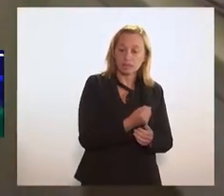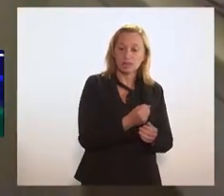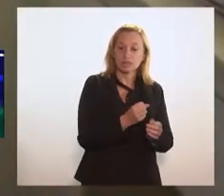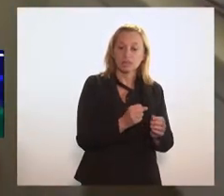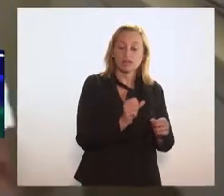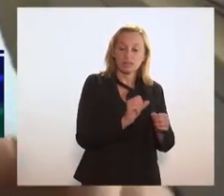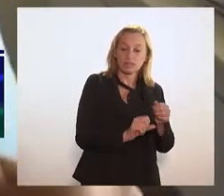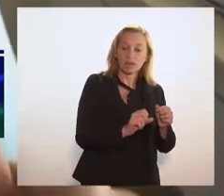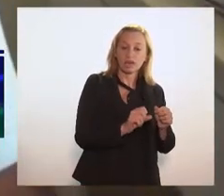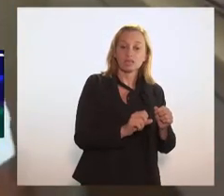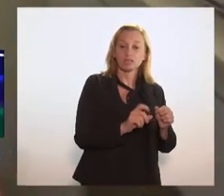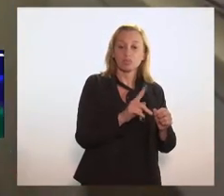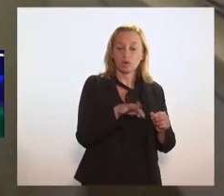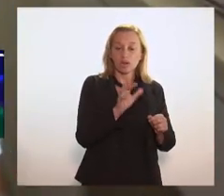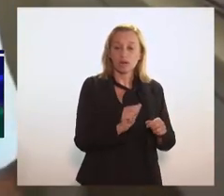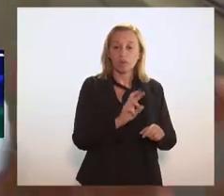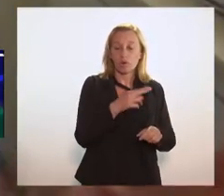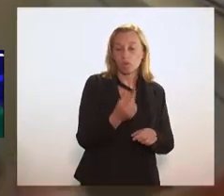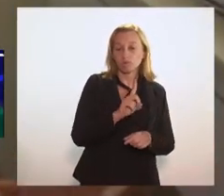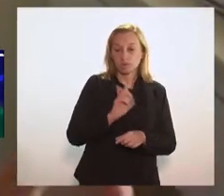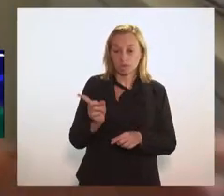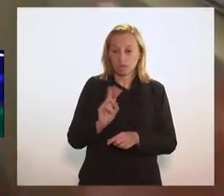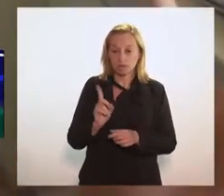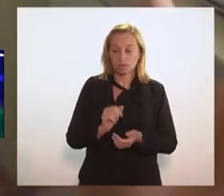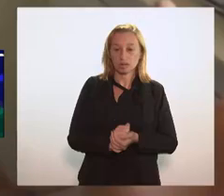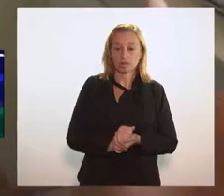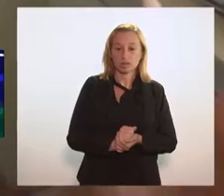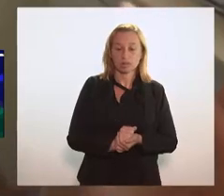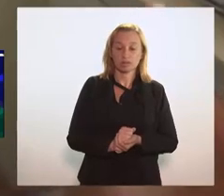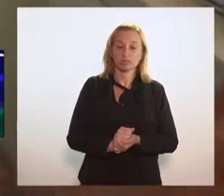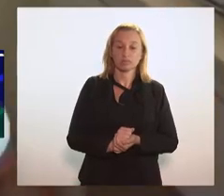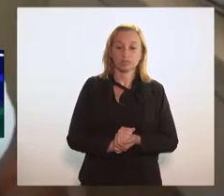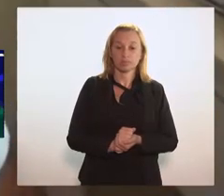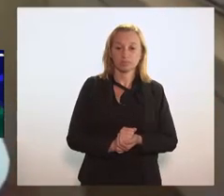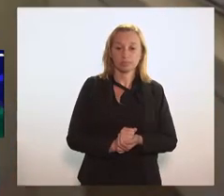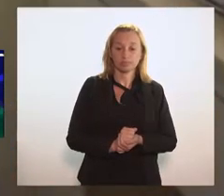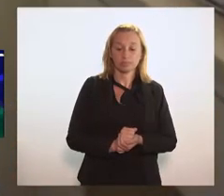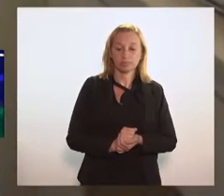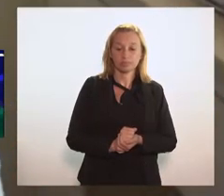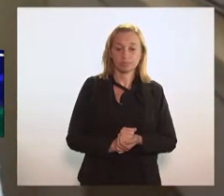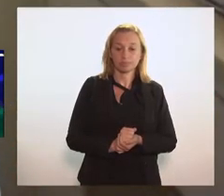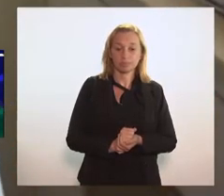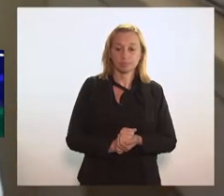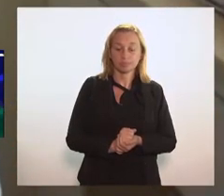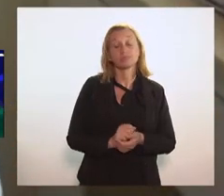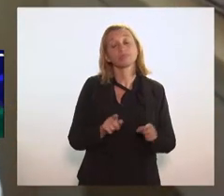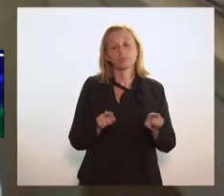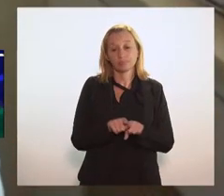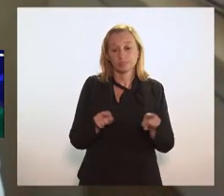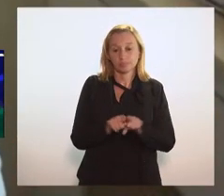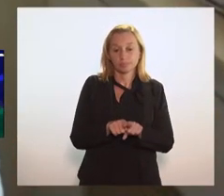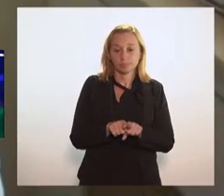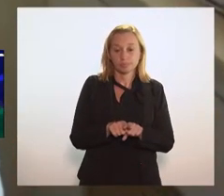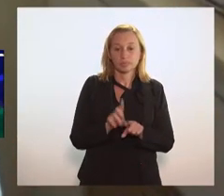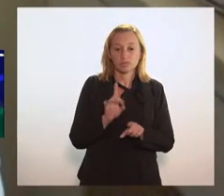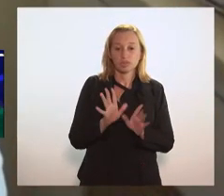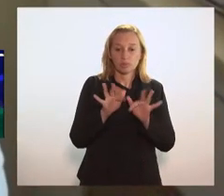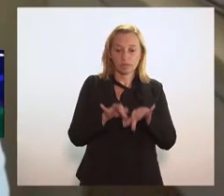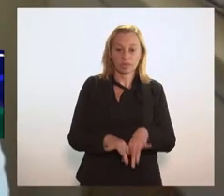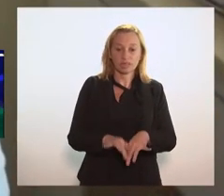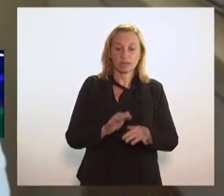ou não. Autorizativo é uma divergência inconciliável, senhor presidente. E, além do mais, só para